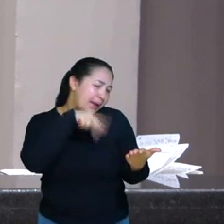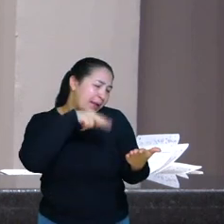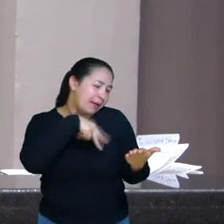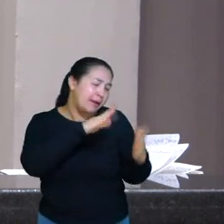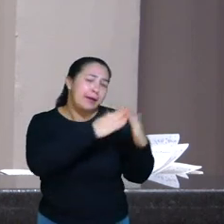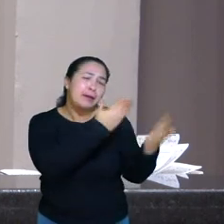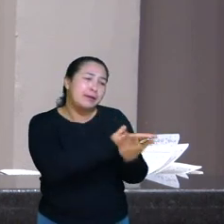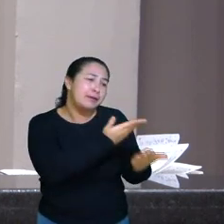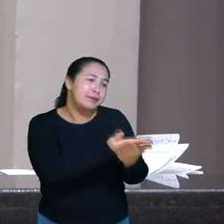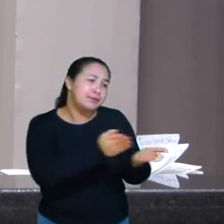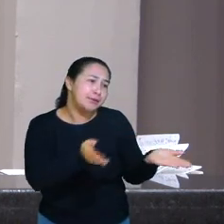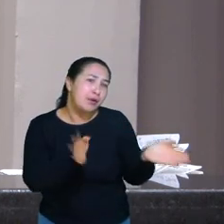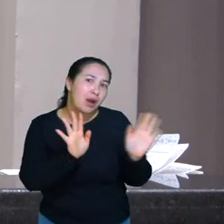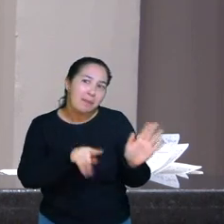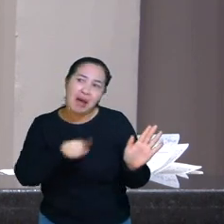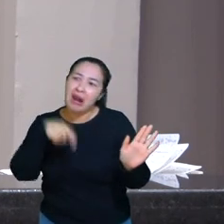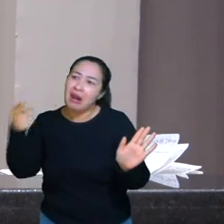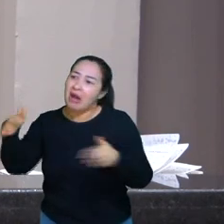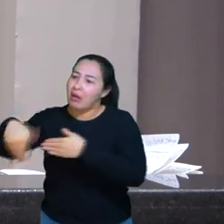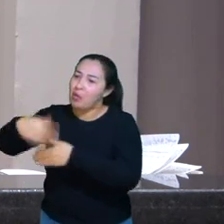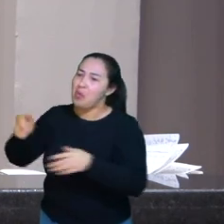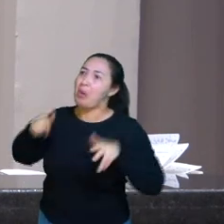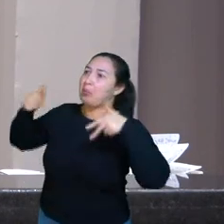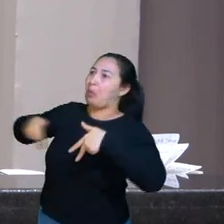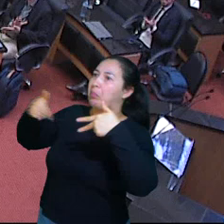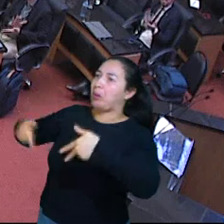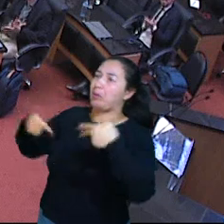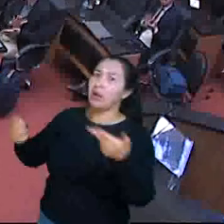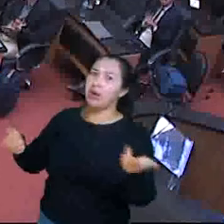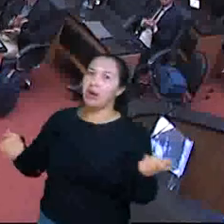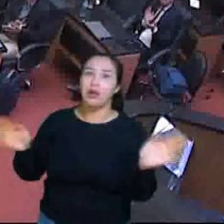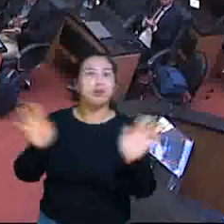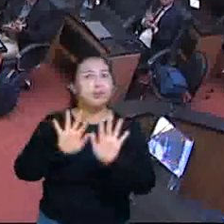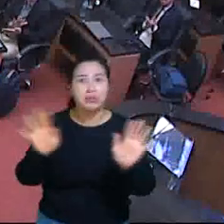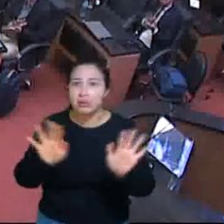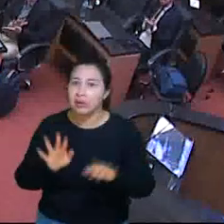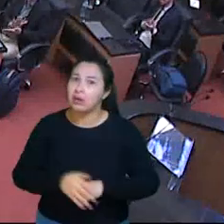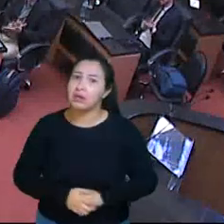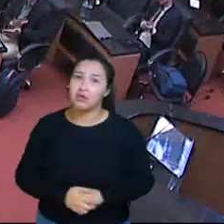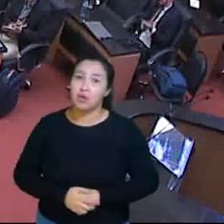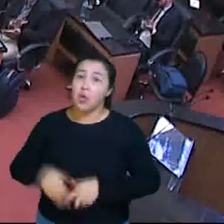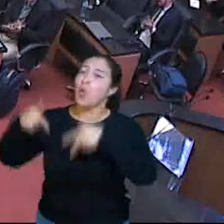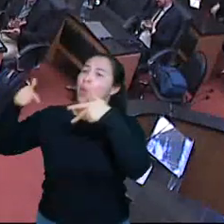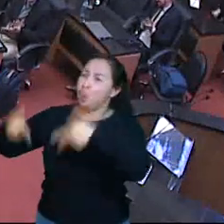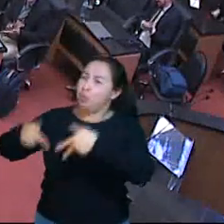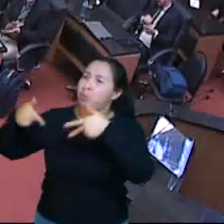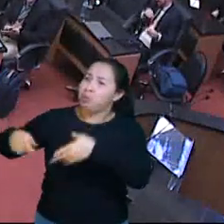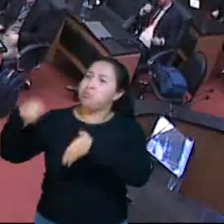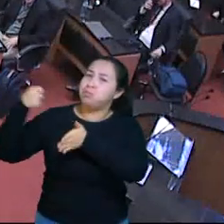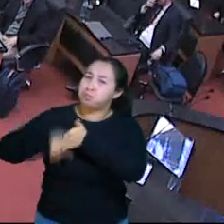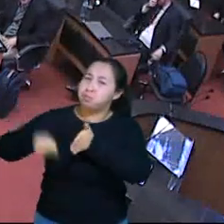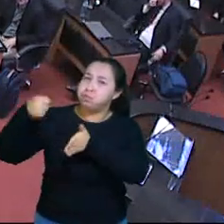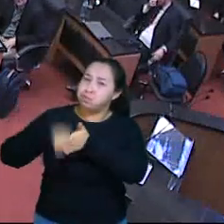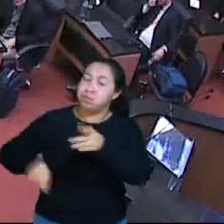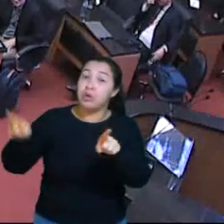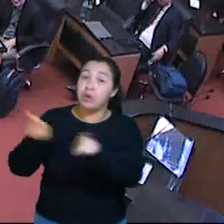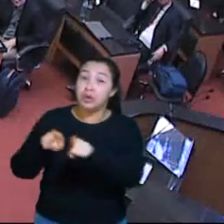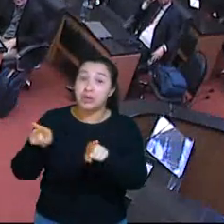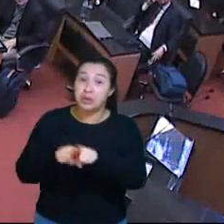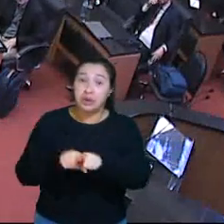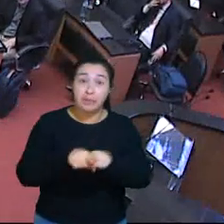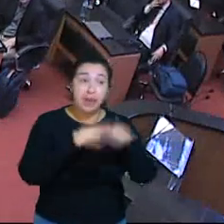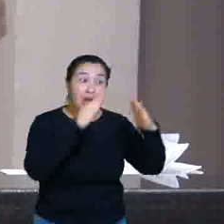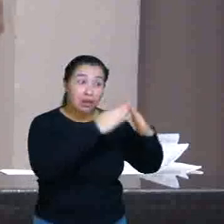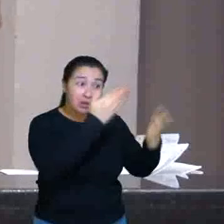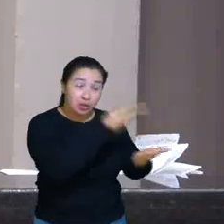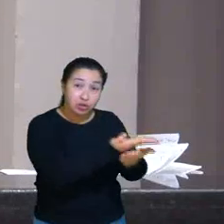eu tenho que ser competente na luta ser competente na luta na docência